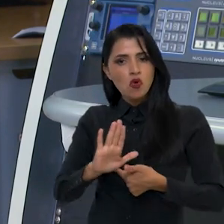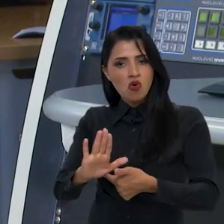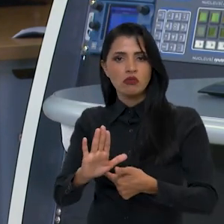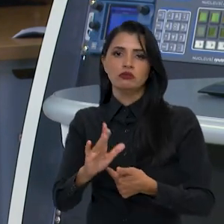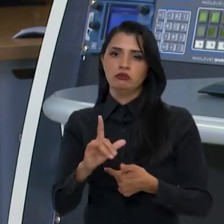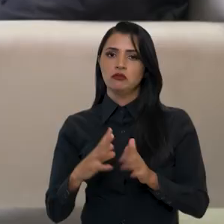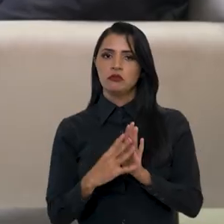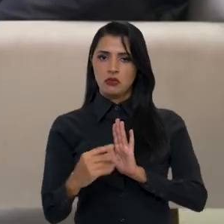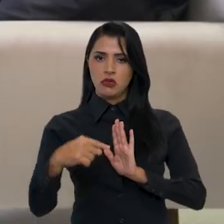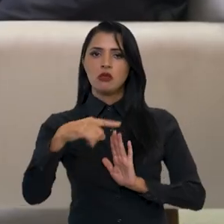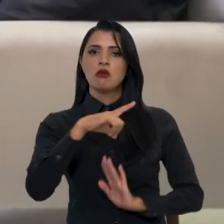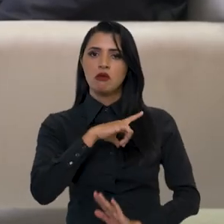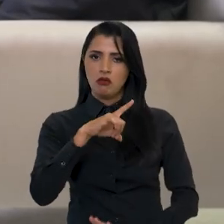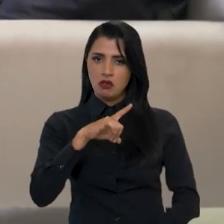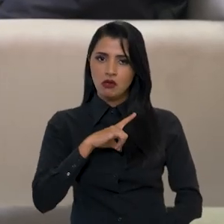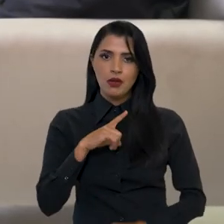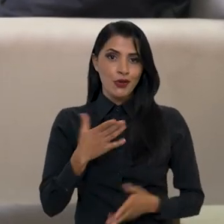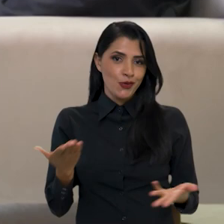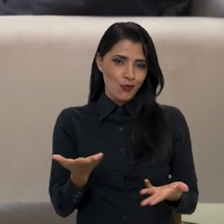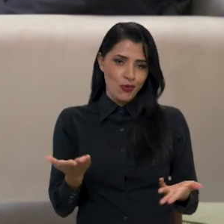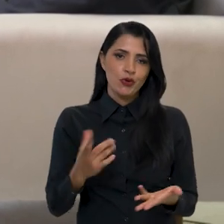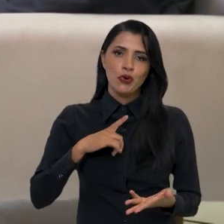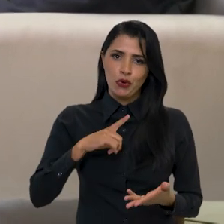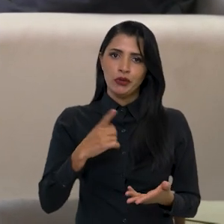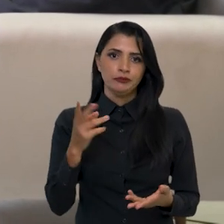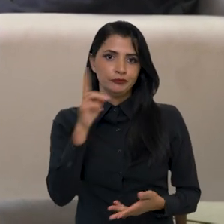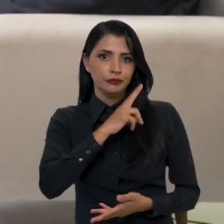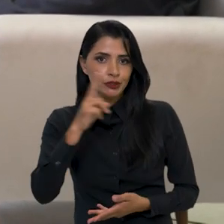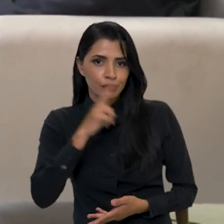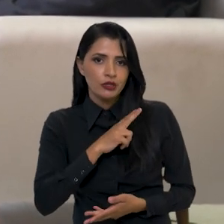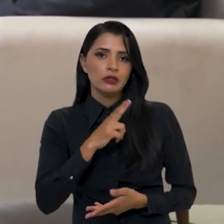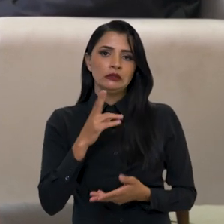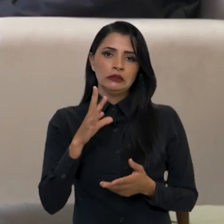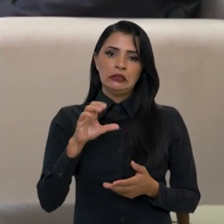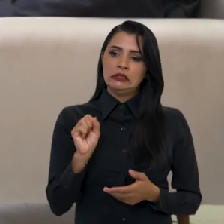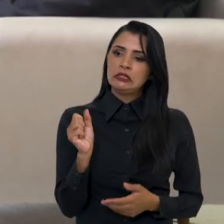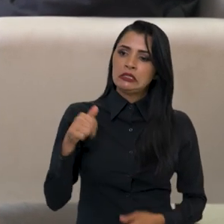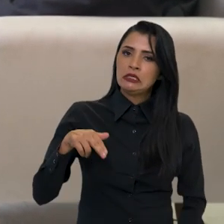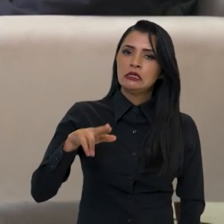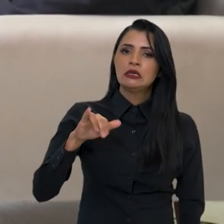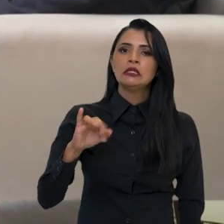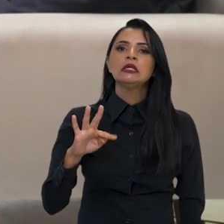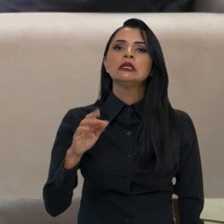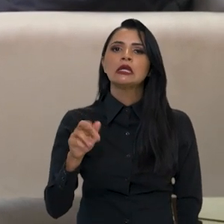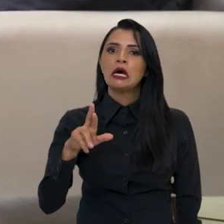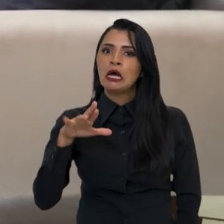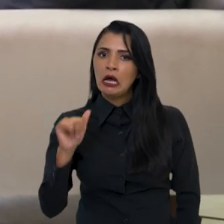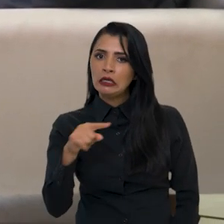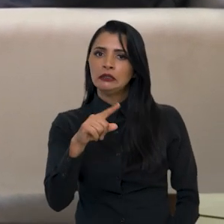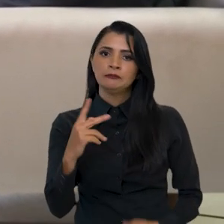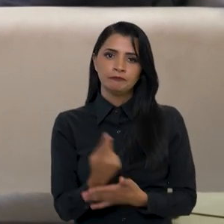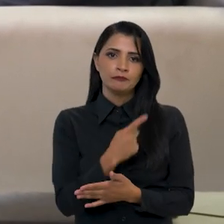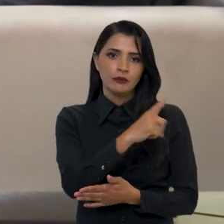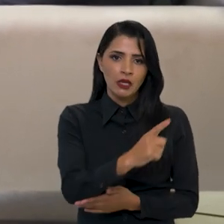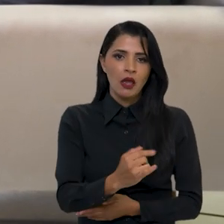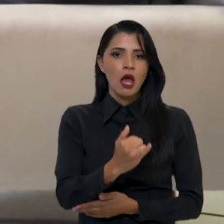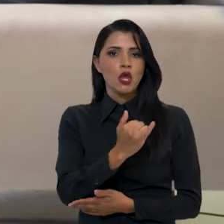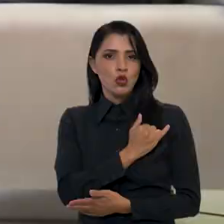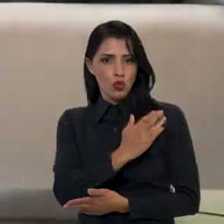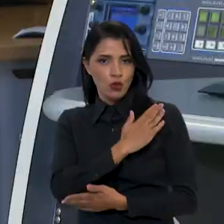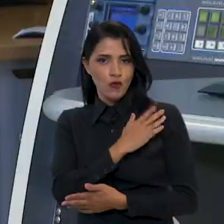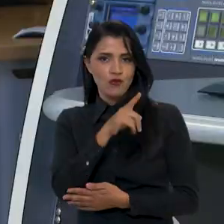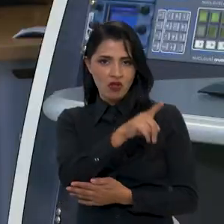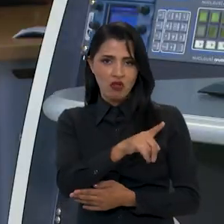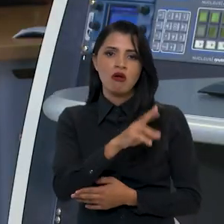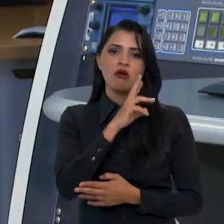né? E no, como nós estamos ainda enfrentando a situação de emergência sanitária que acometeu a região Yanomami